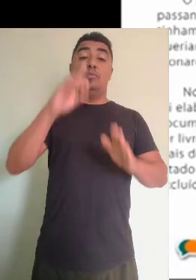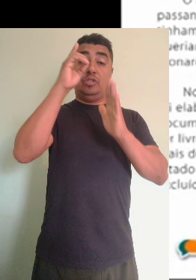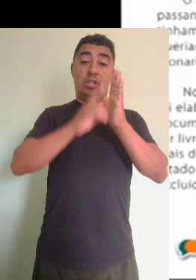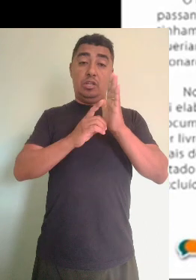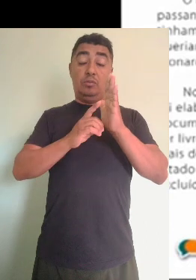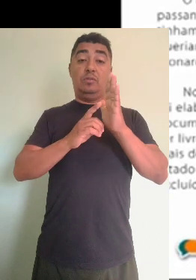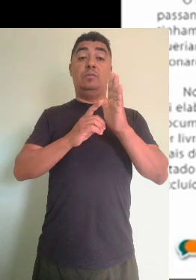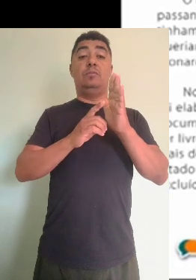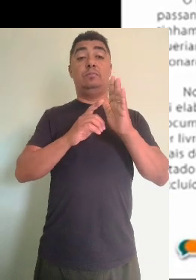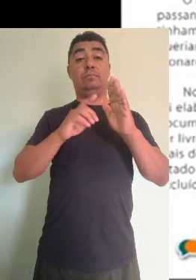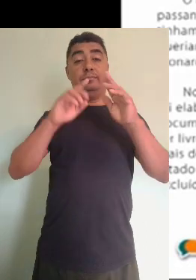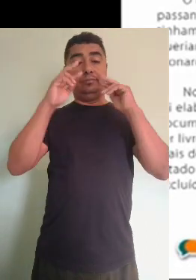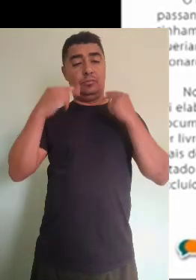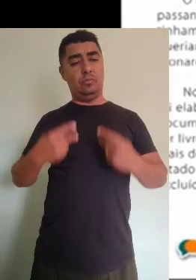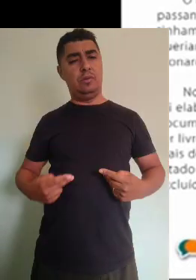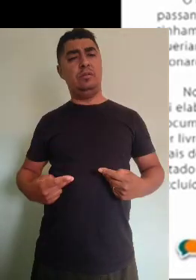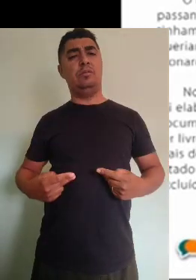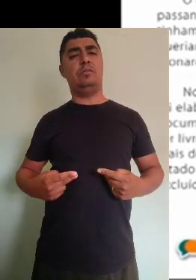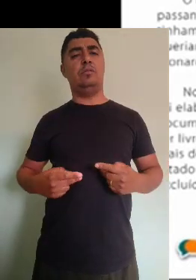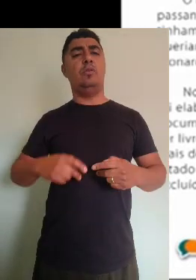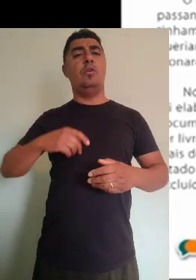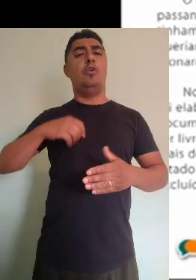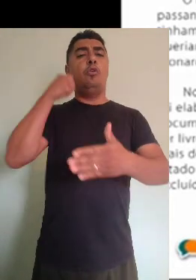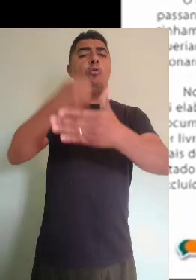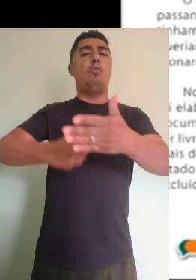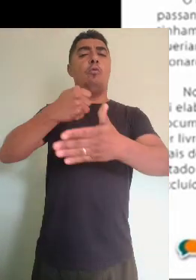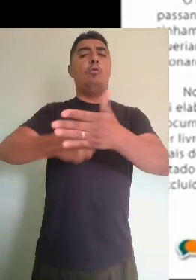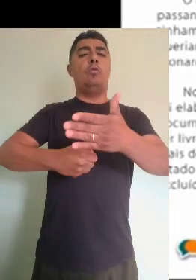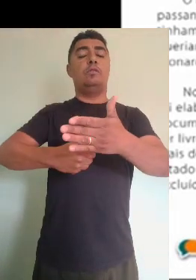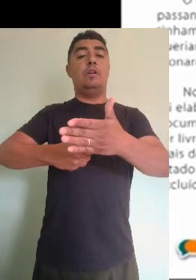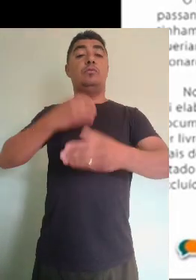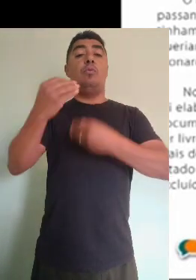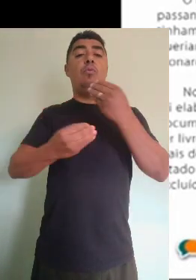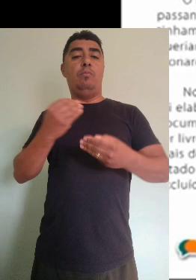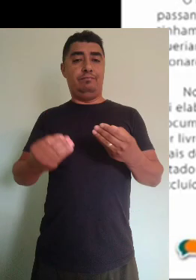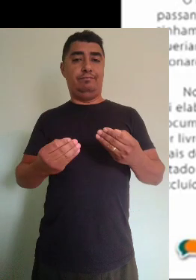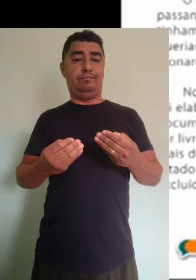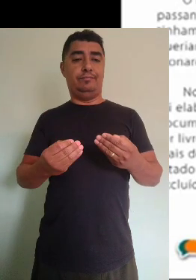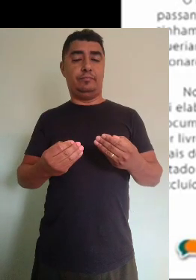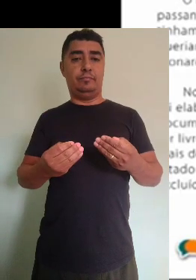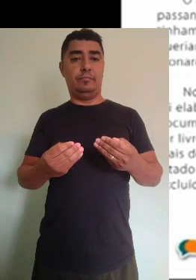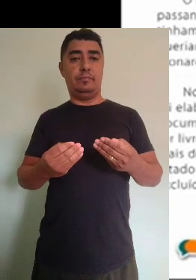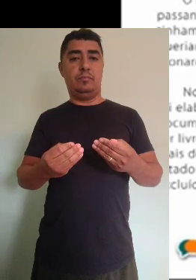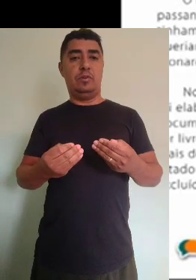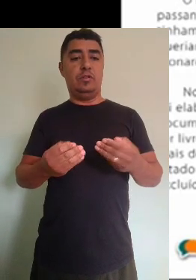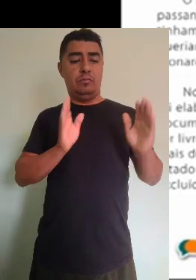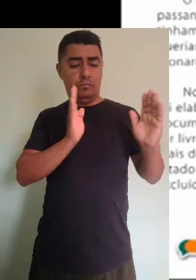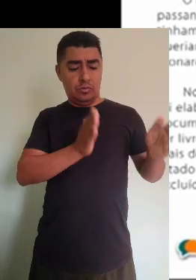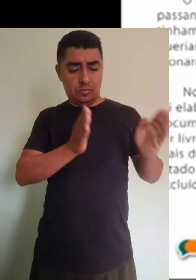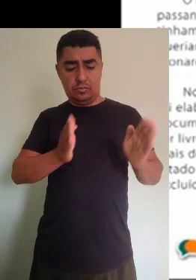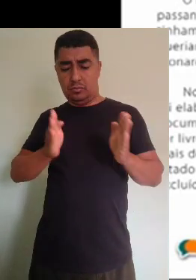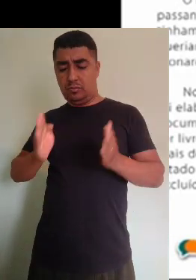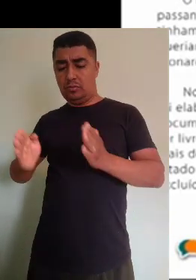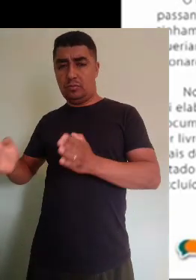foram conquistados e são resultados de disputas e relações de poder. Ao longo da história da